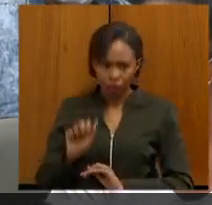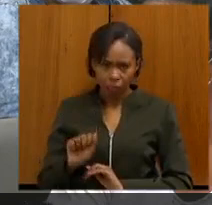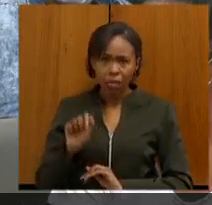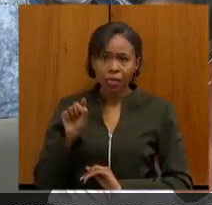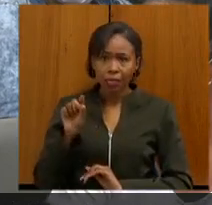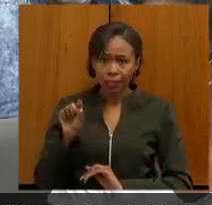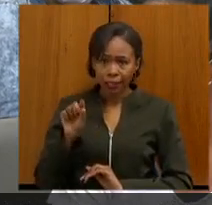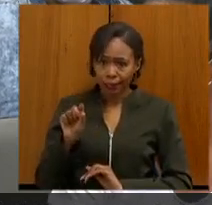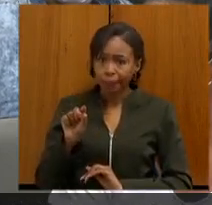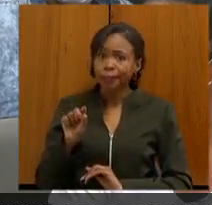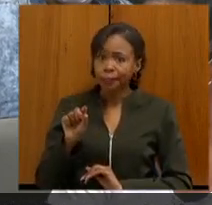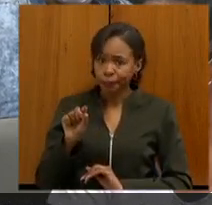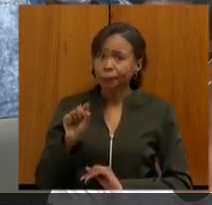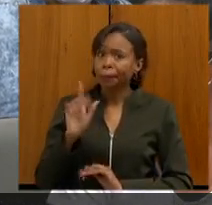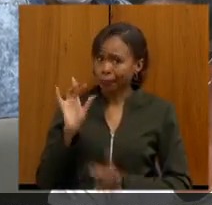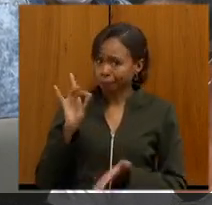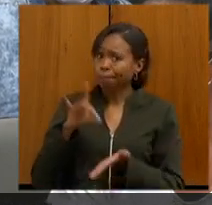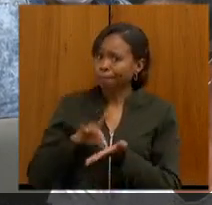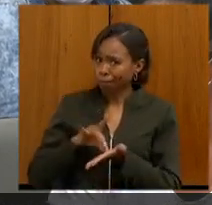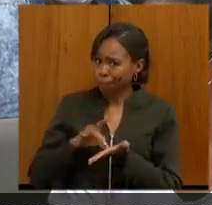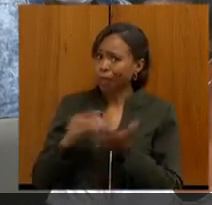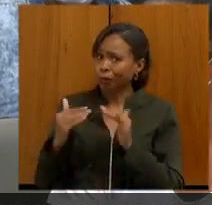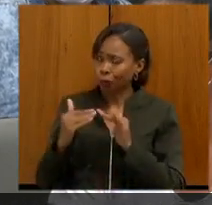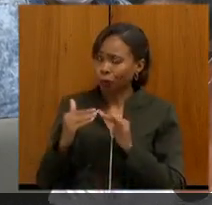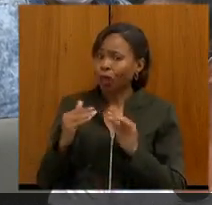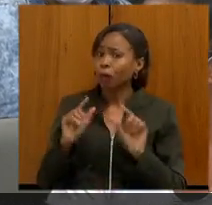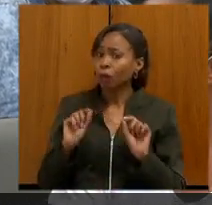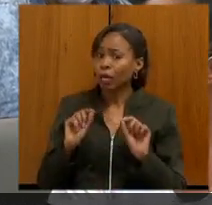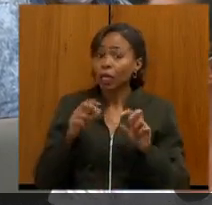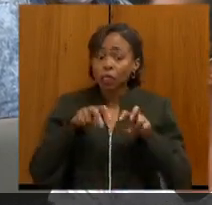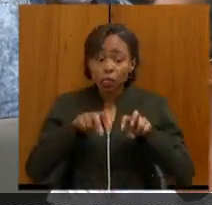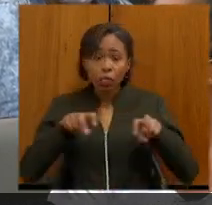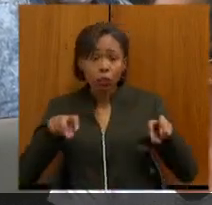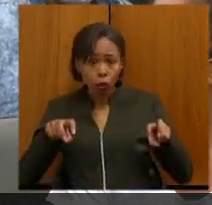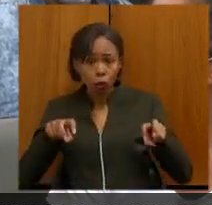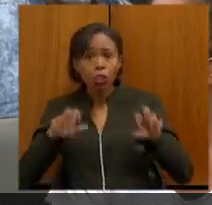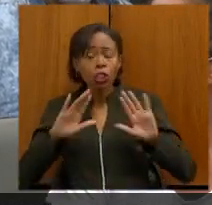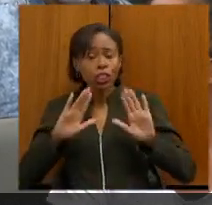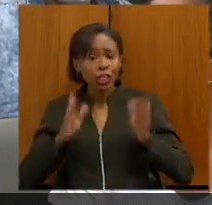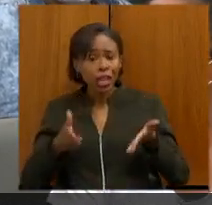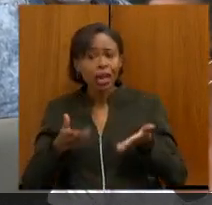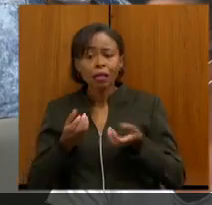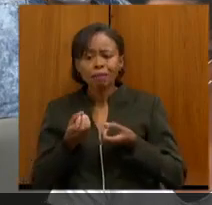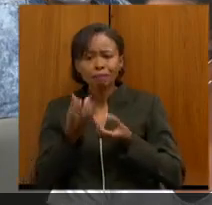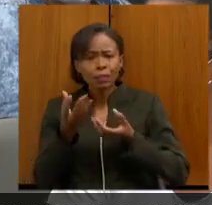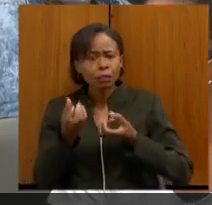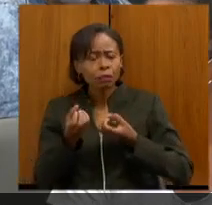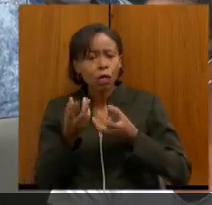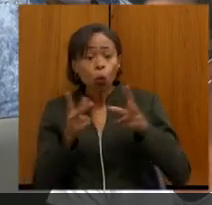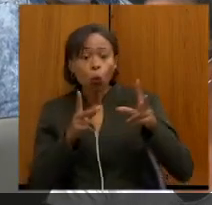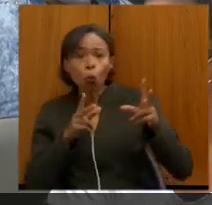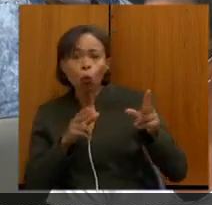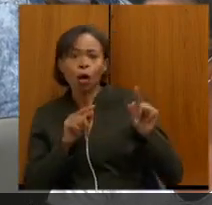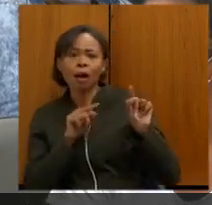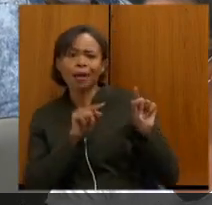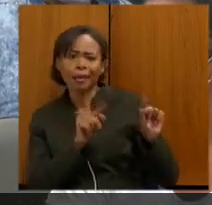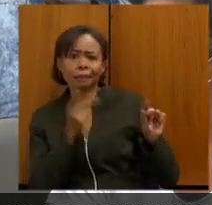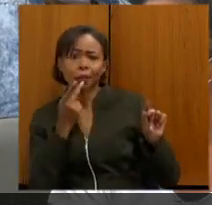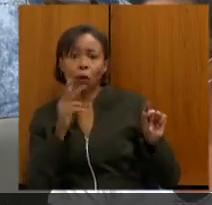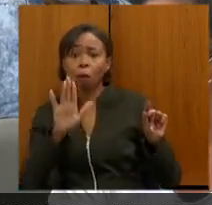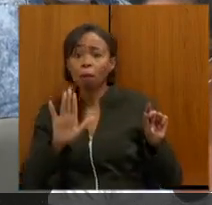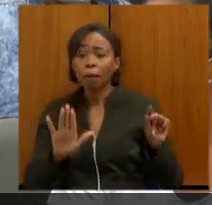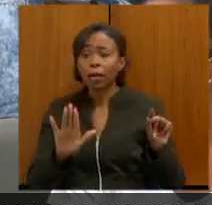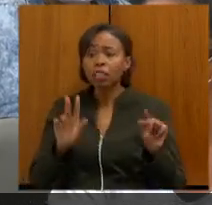confirmar a gente por várias vezes tentou e transmitiu tudo que ele transmitiu na fala dele a gente não viu um